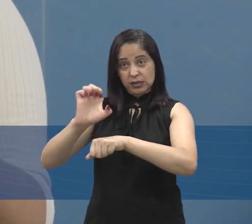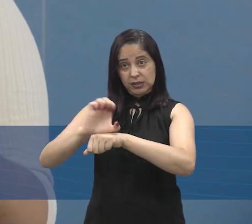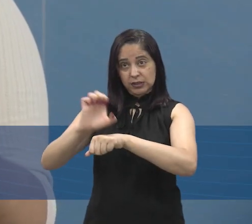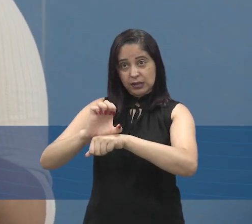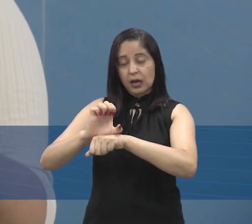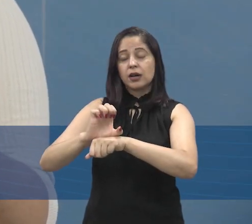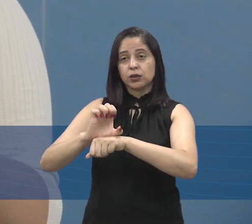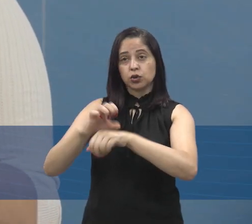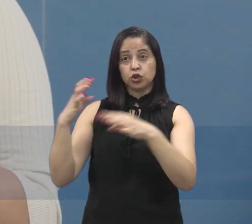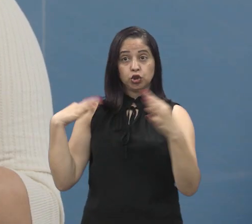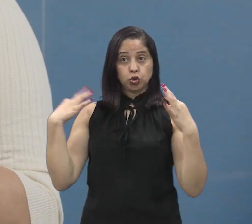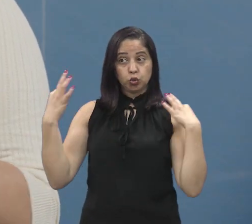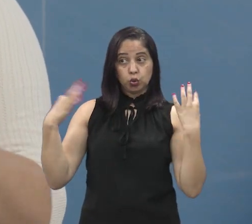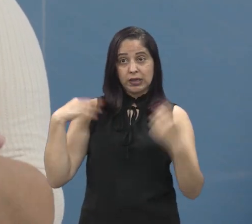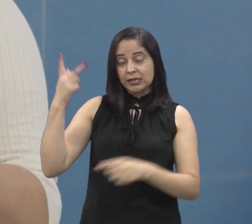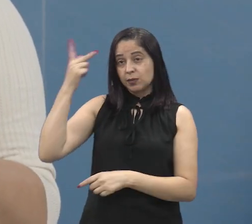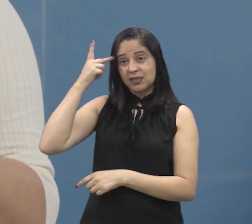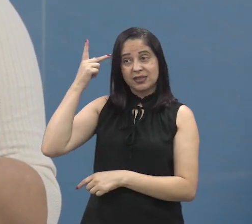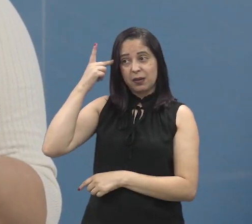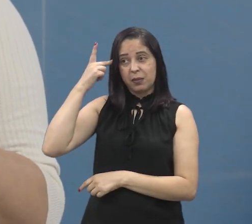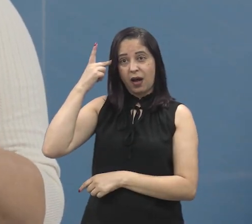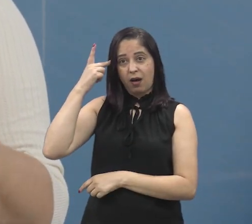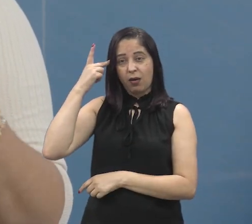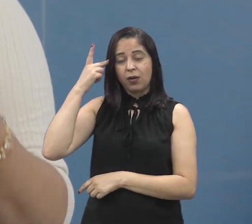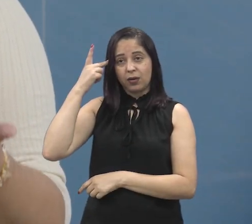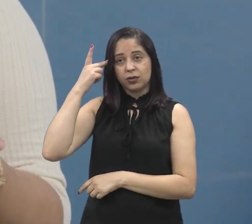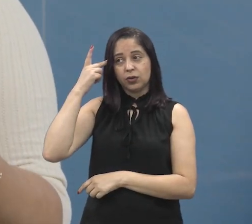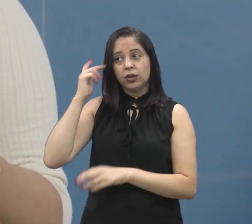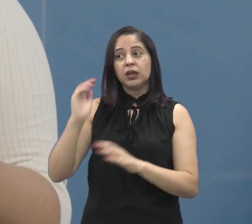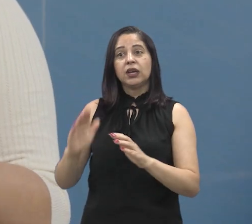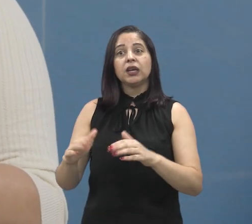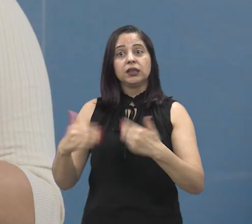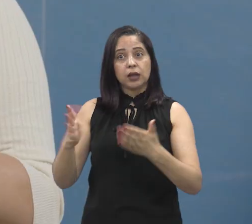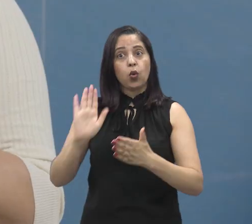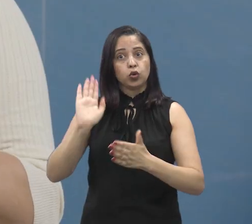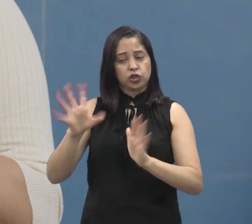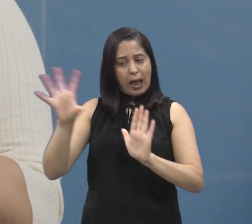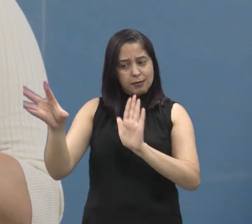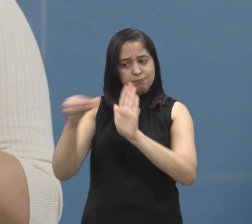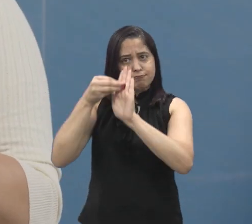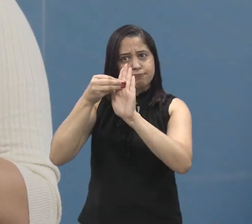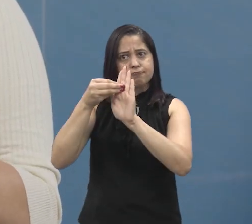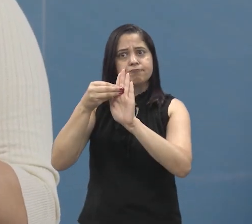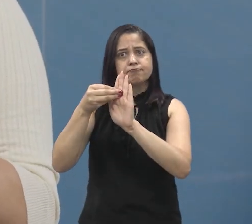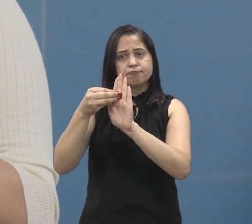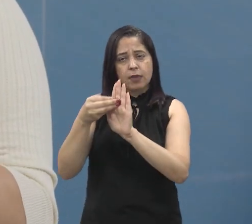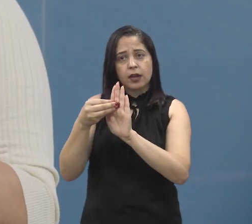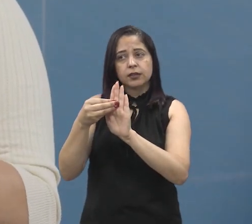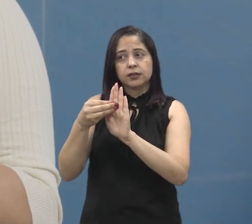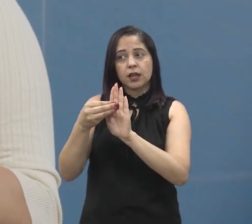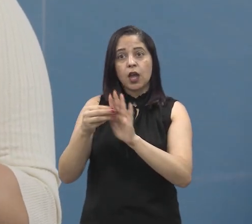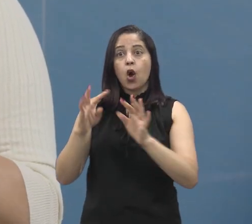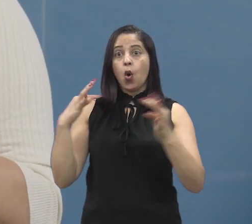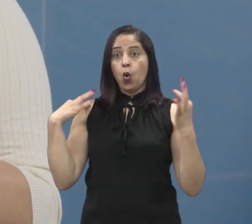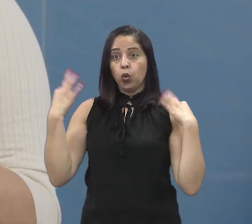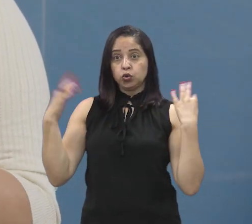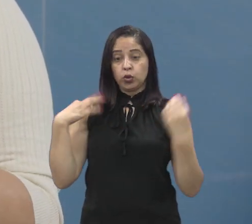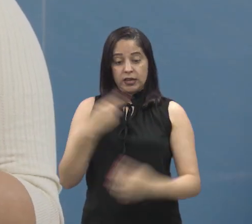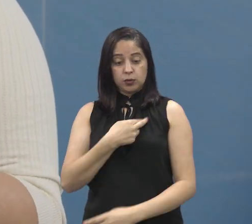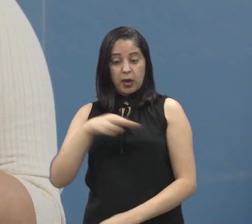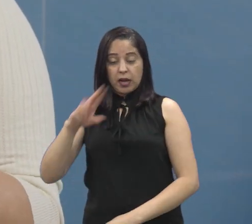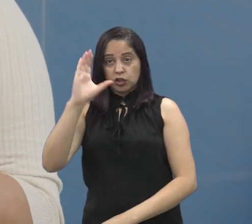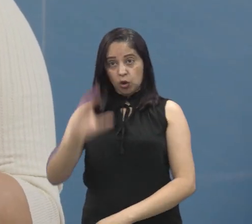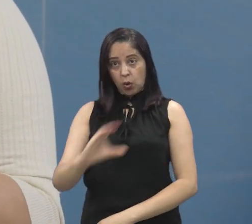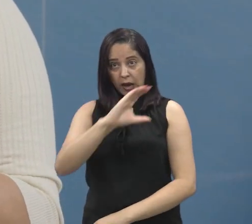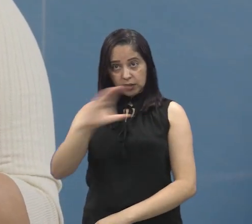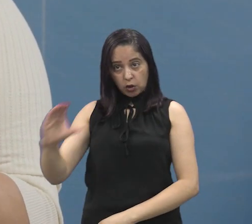São Paulo. Então não estamos sozinhos, isso já está roteirizado. O turismo religioso católico é bem forte